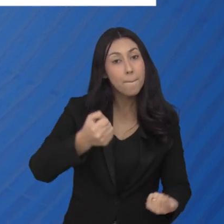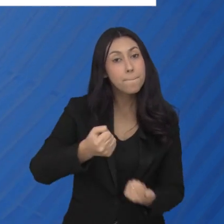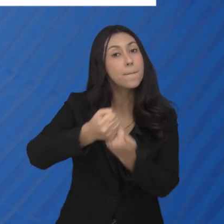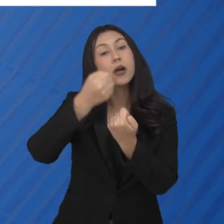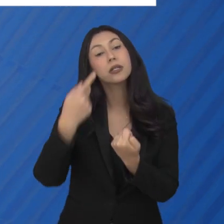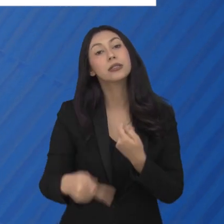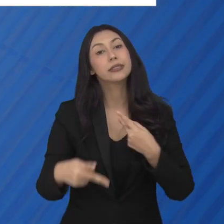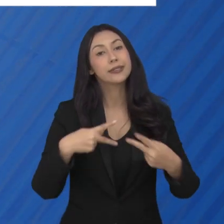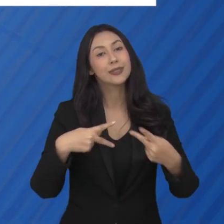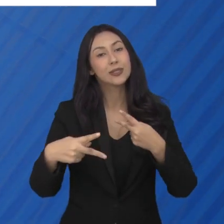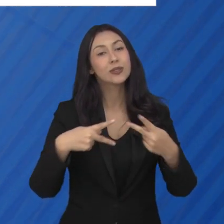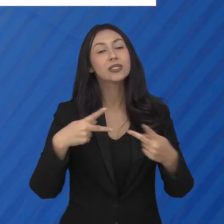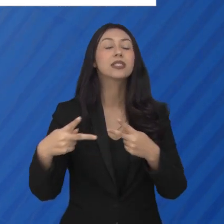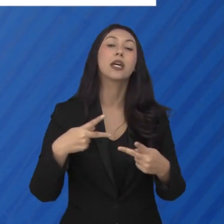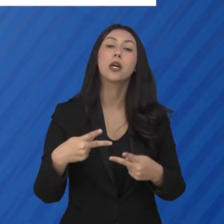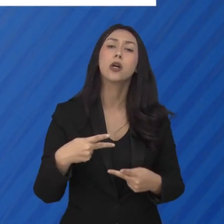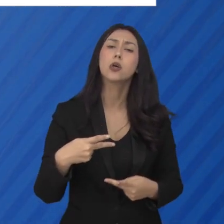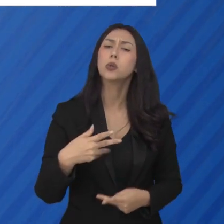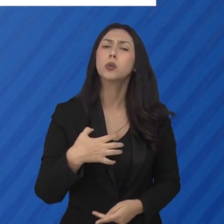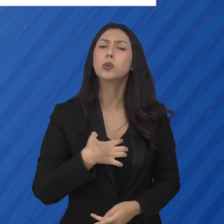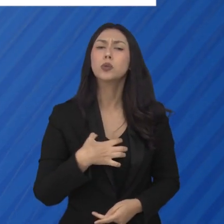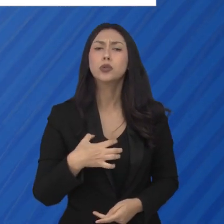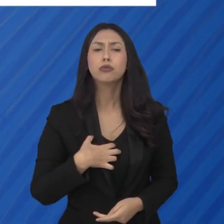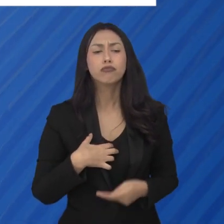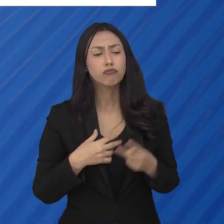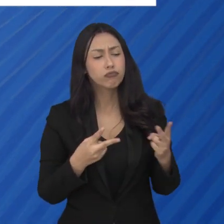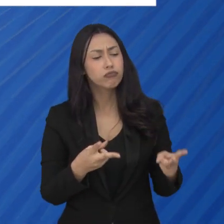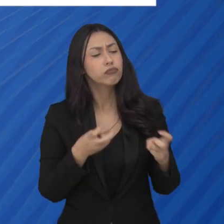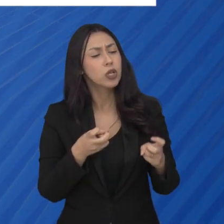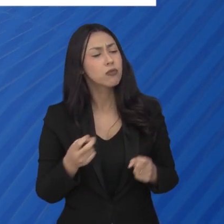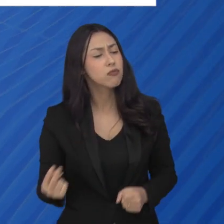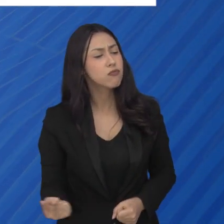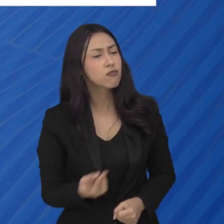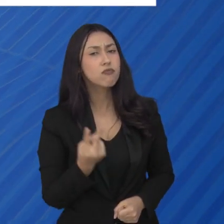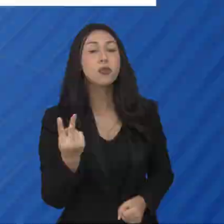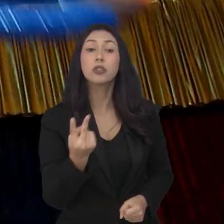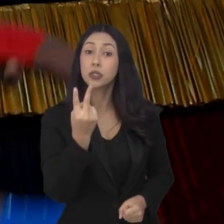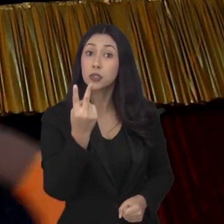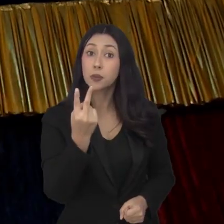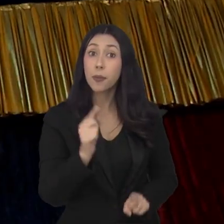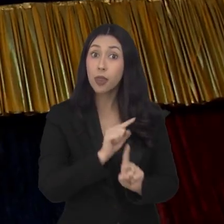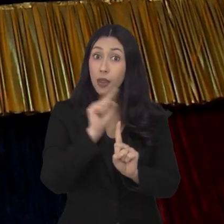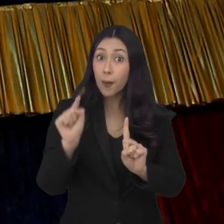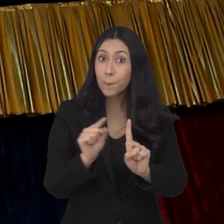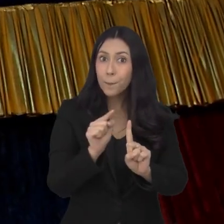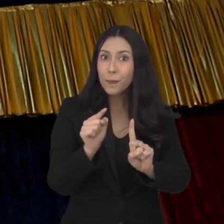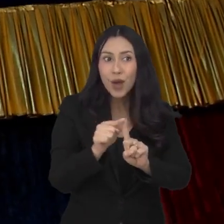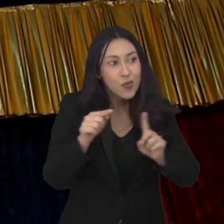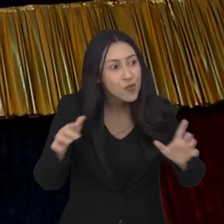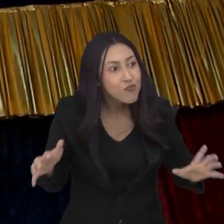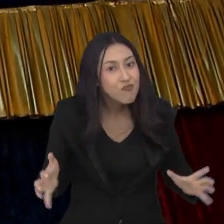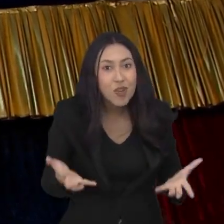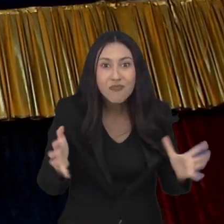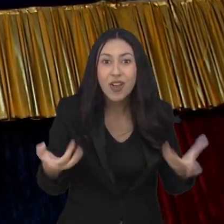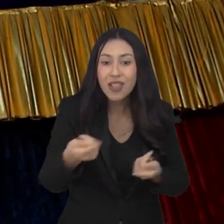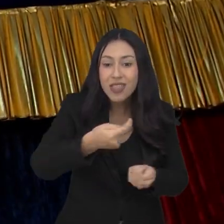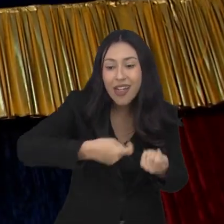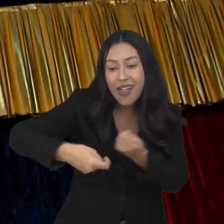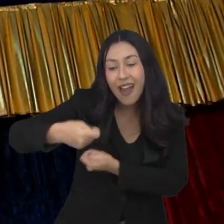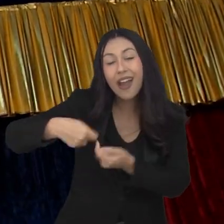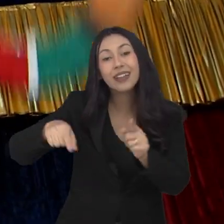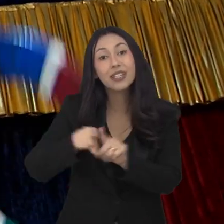economia criativa em São José, como forma de reconhecimento e incentivo. A ideia é estimular o aprimoramento